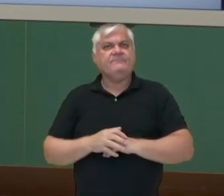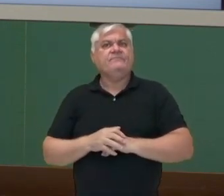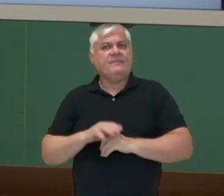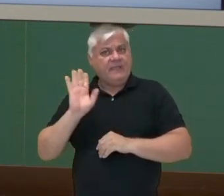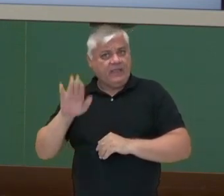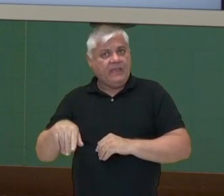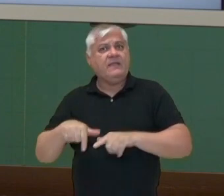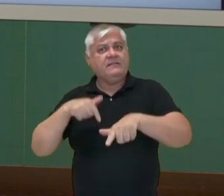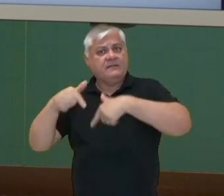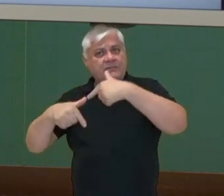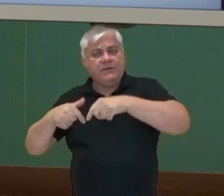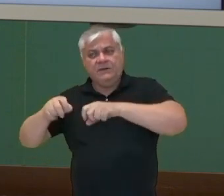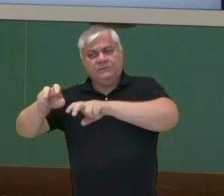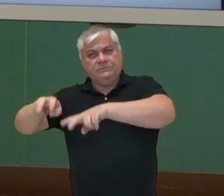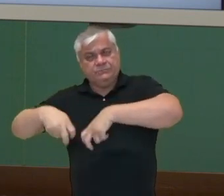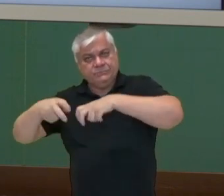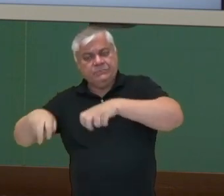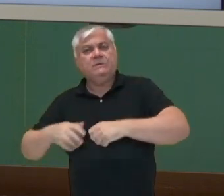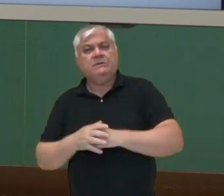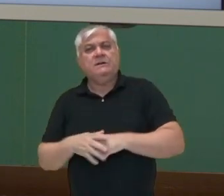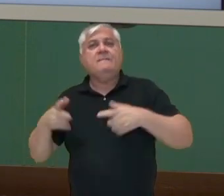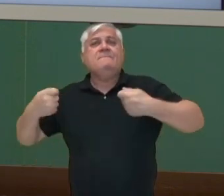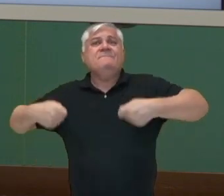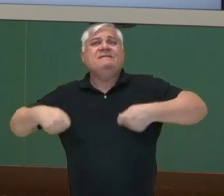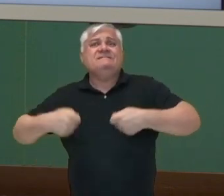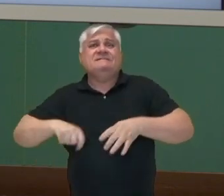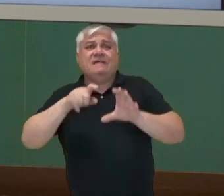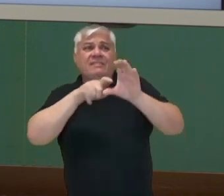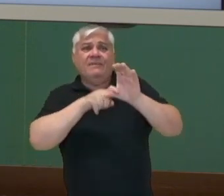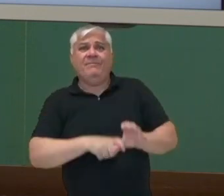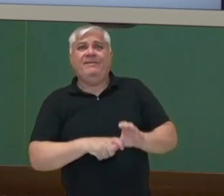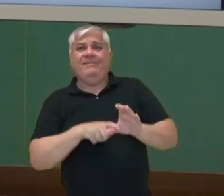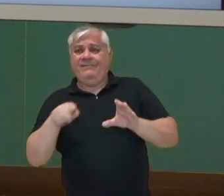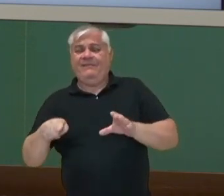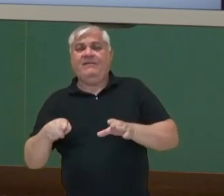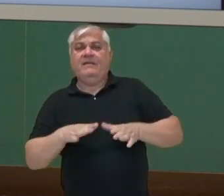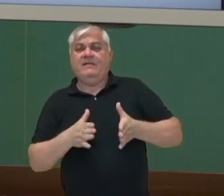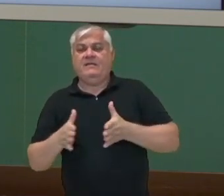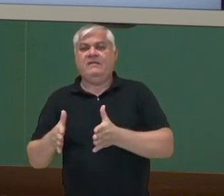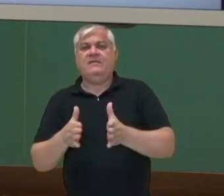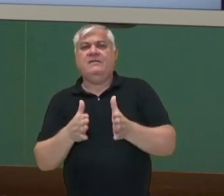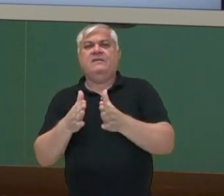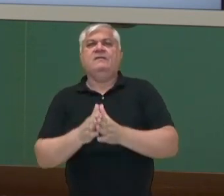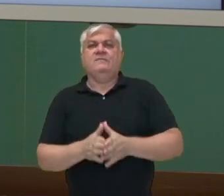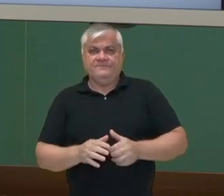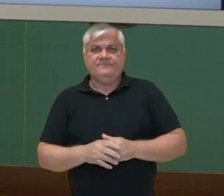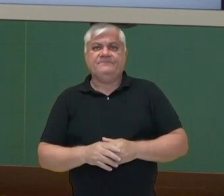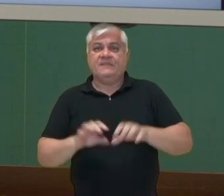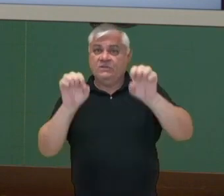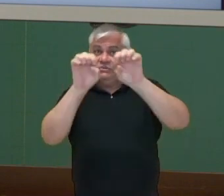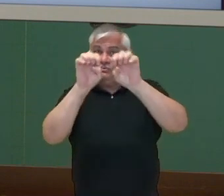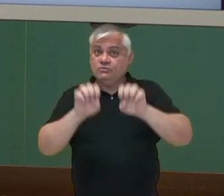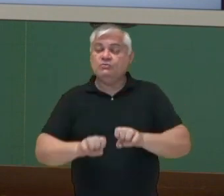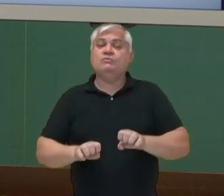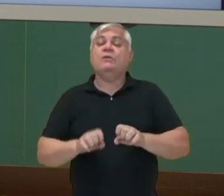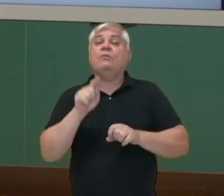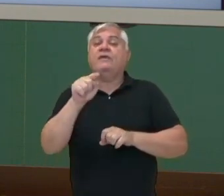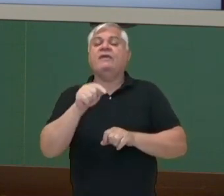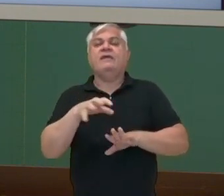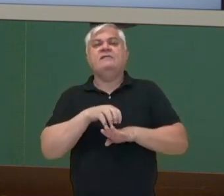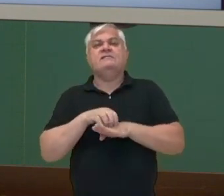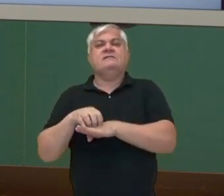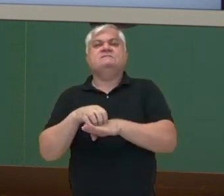produtores agrícolas e dependem dessa estrutura, a gente chama isso de estrutura dos meios de transporte, que